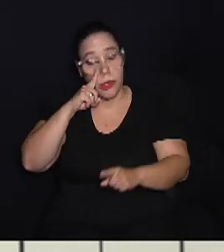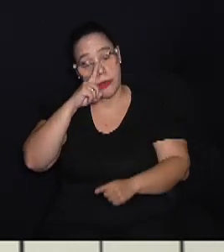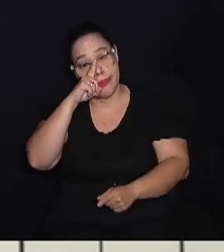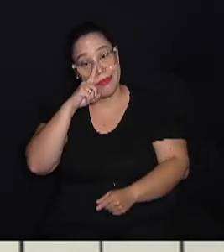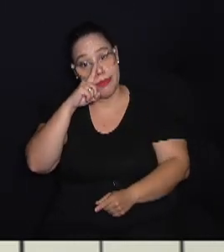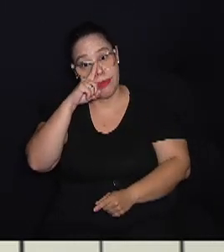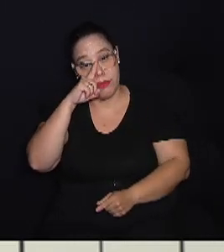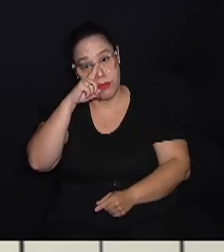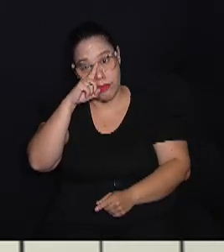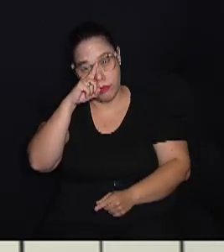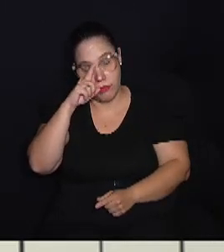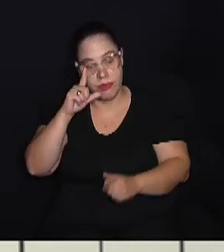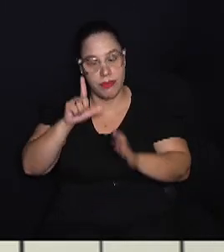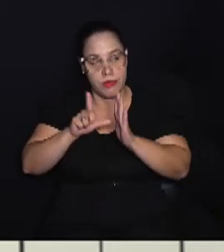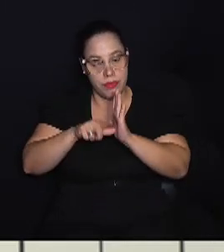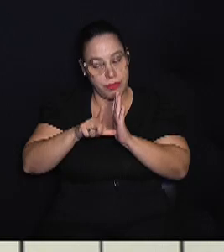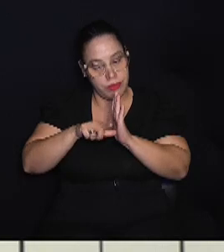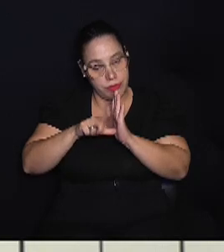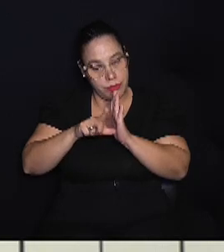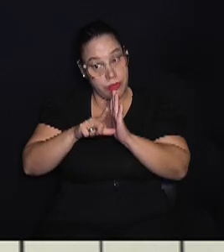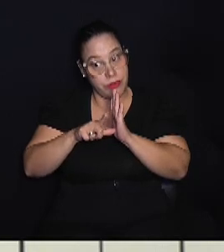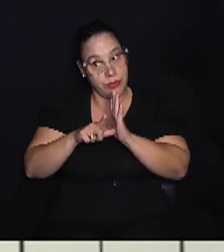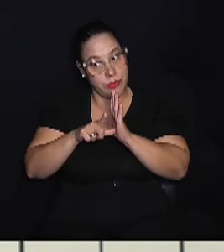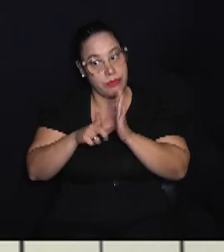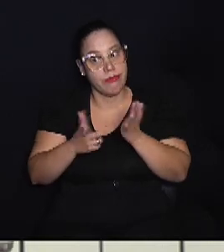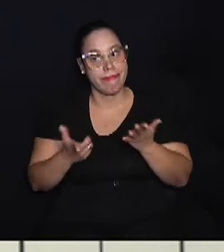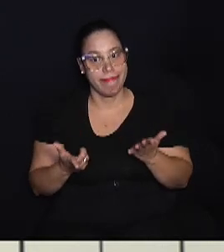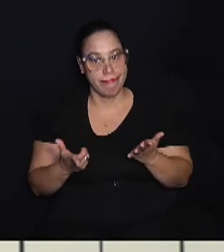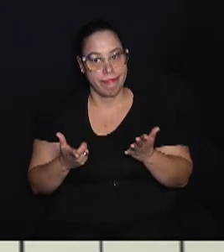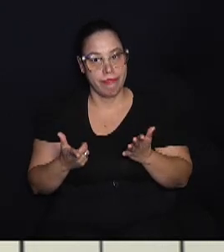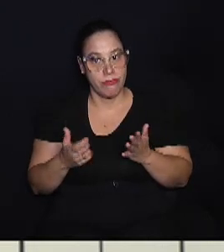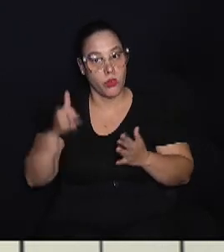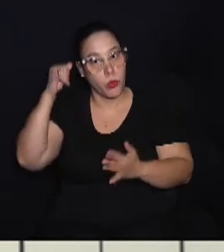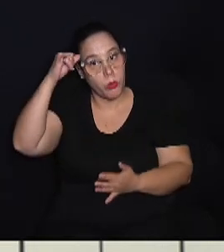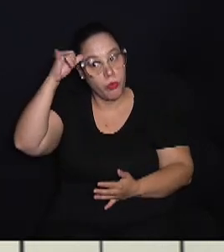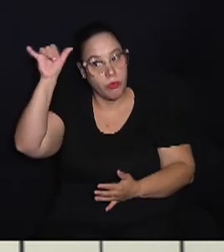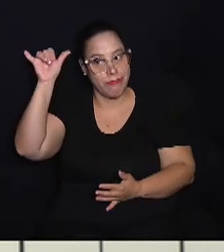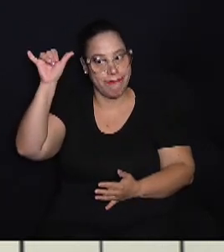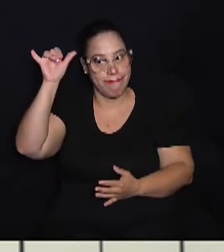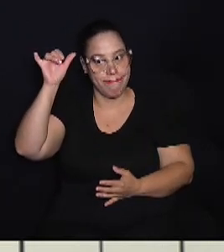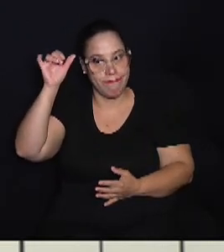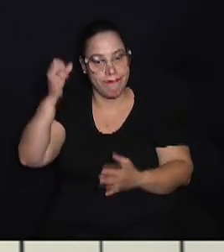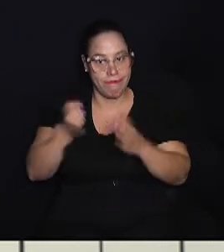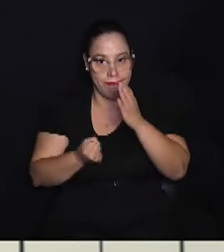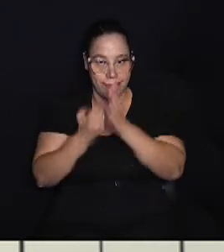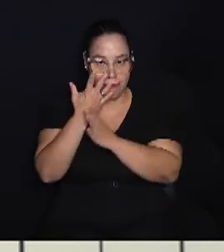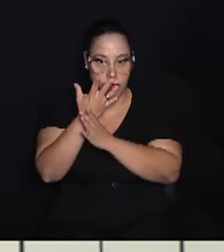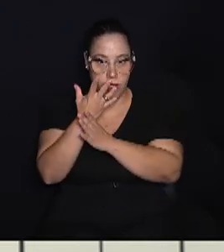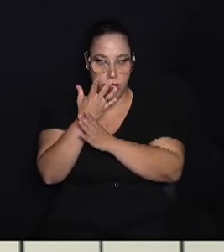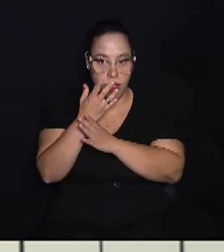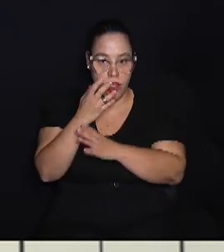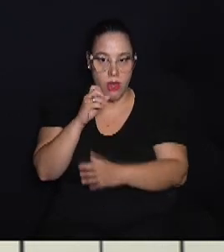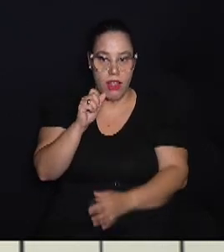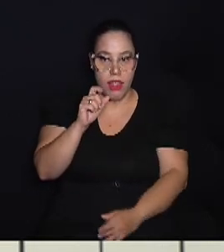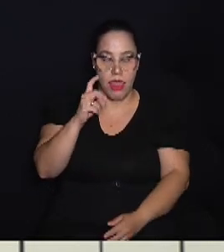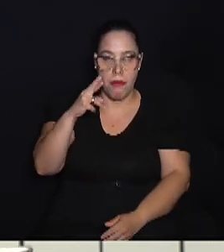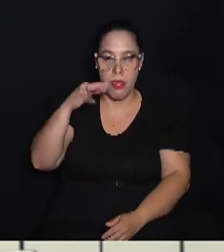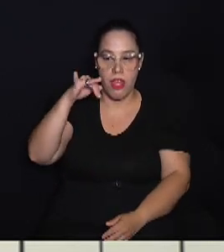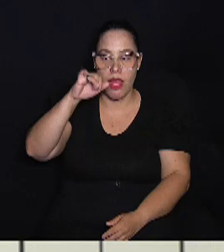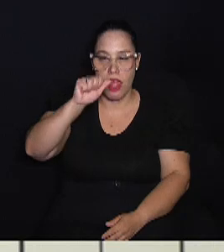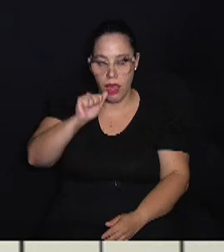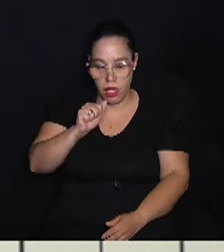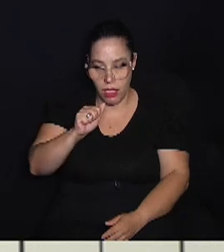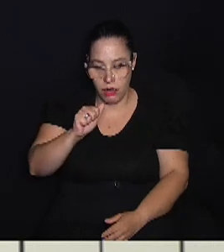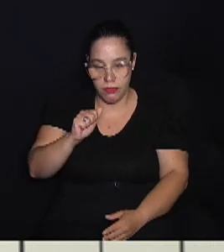para atrasar a potencialmente prevenir o aparecimento da demência. No quadro de hoje,